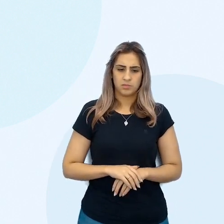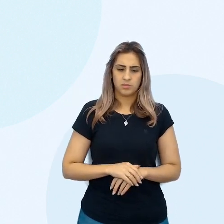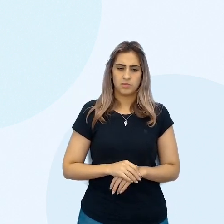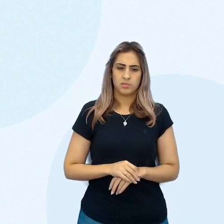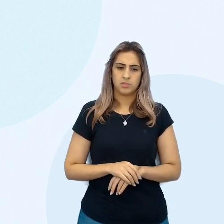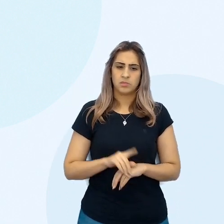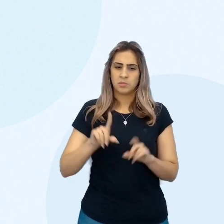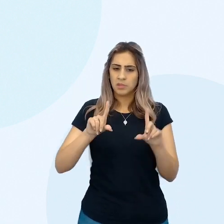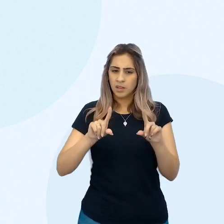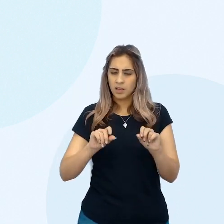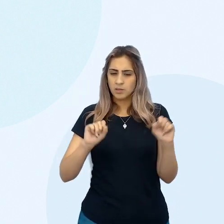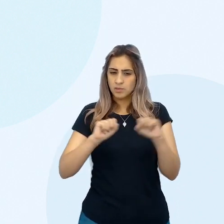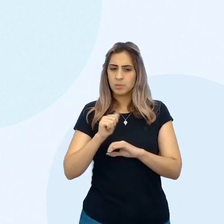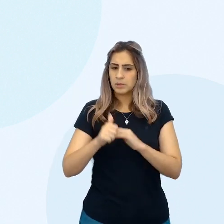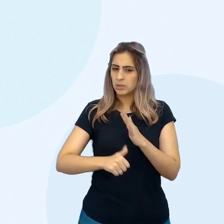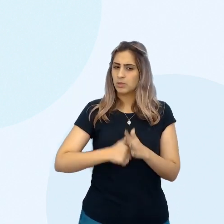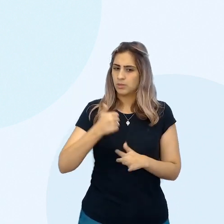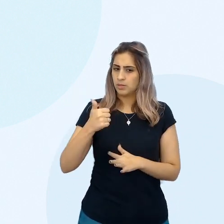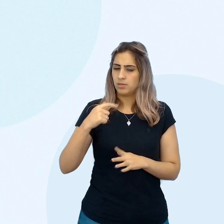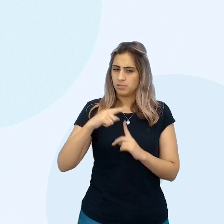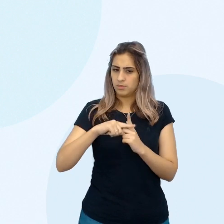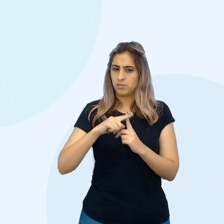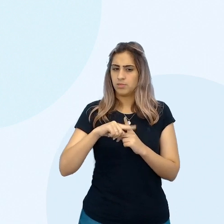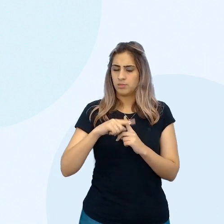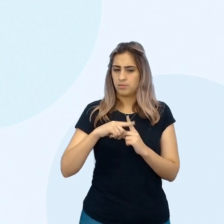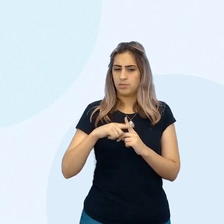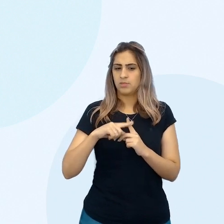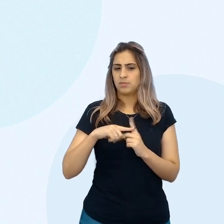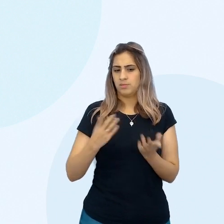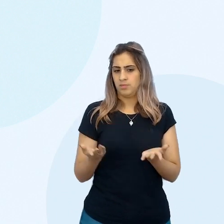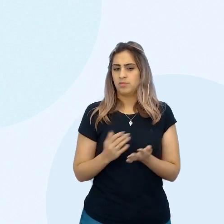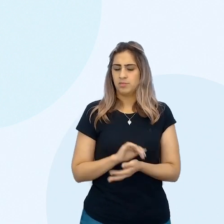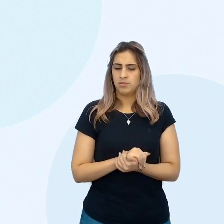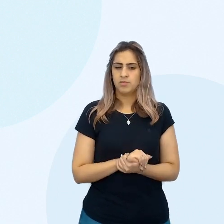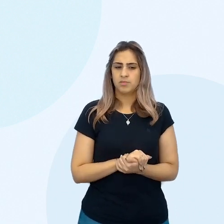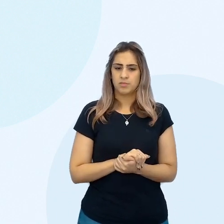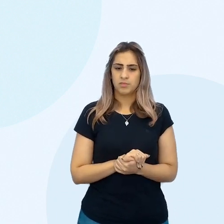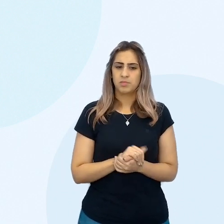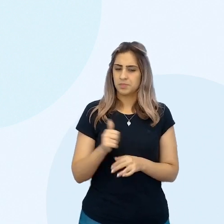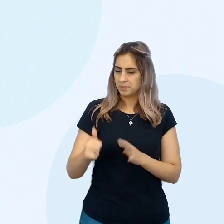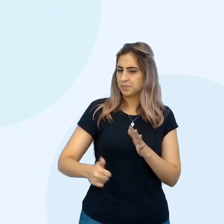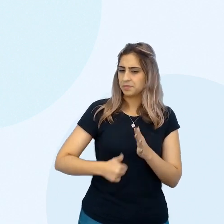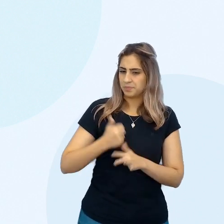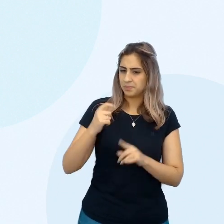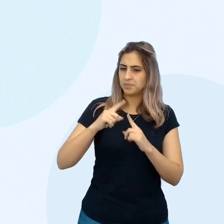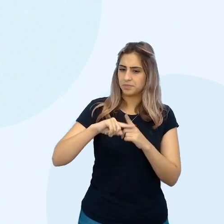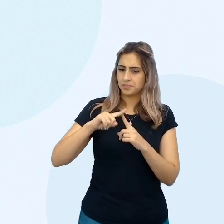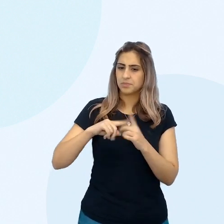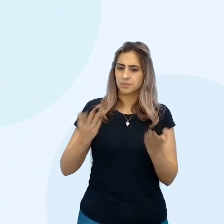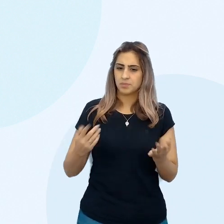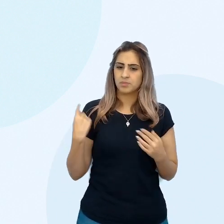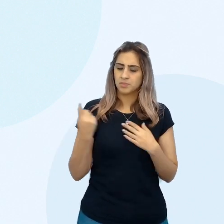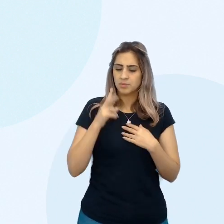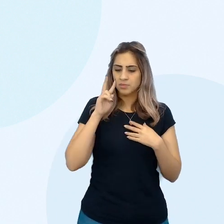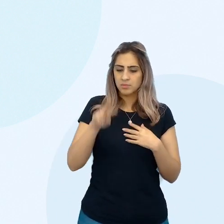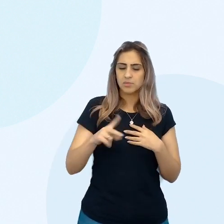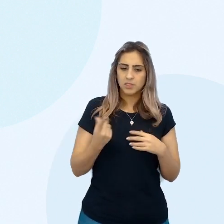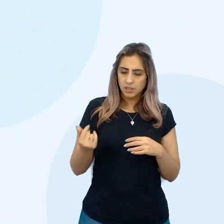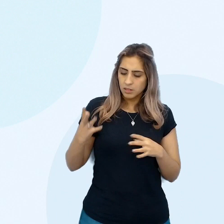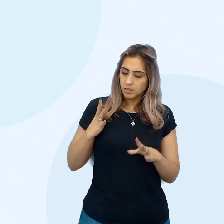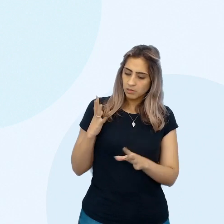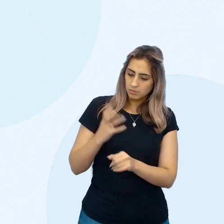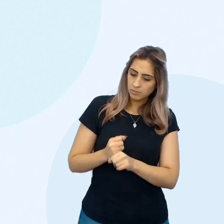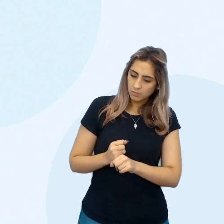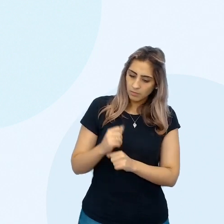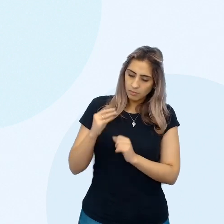menos 37. Então, tá melhorando a temperatura. Né? Menos 40 é menor do que menos 37,5. Então, com certeza. Melhorou a temperatura. Isso. E aí, a gente pegou esses valores e montou um gráfico,